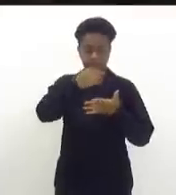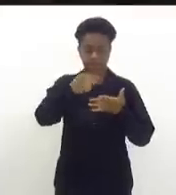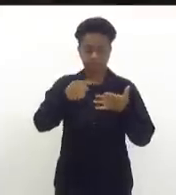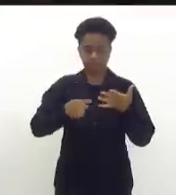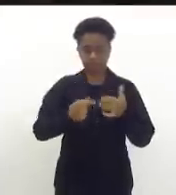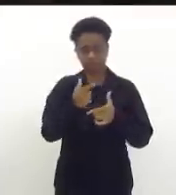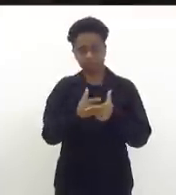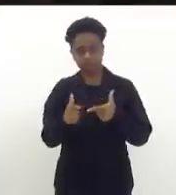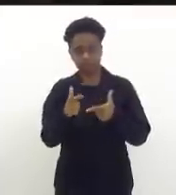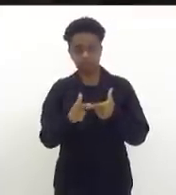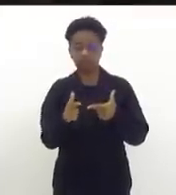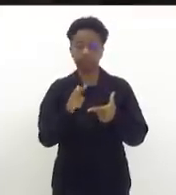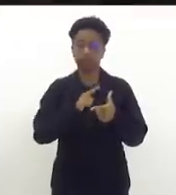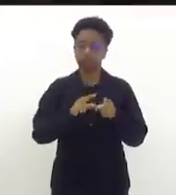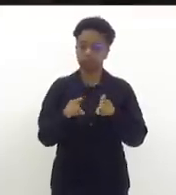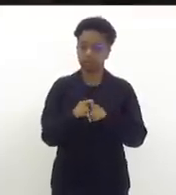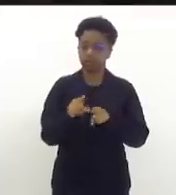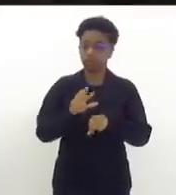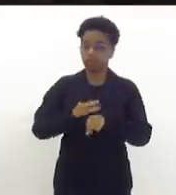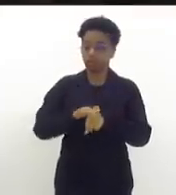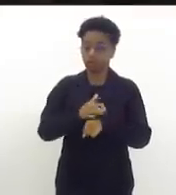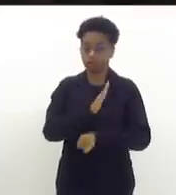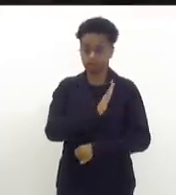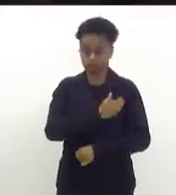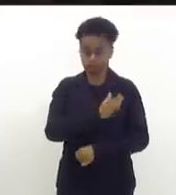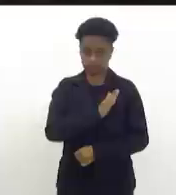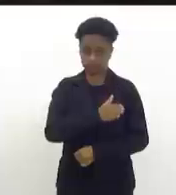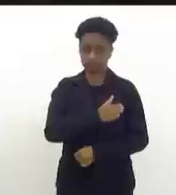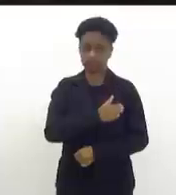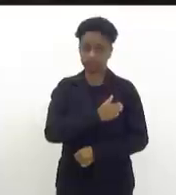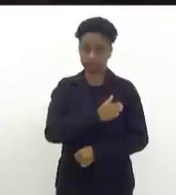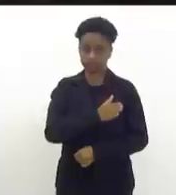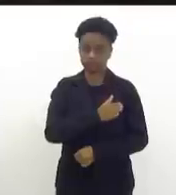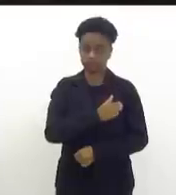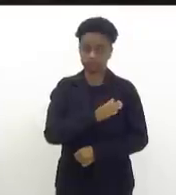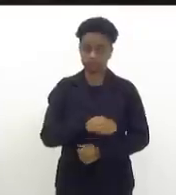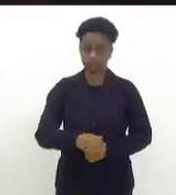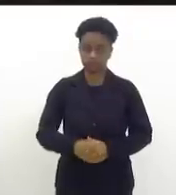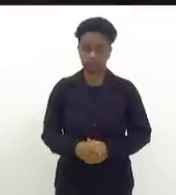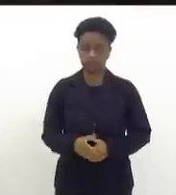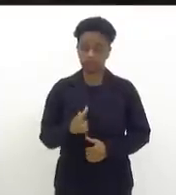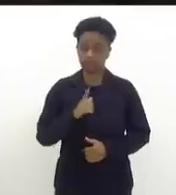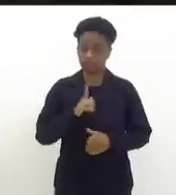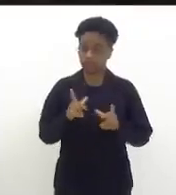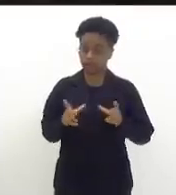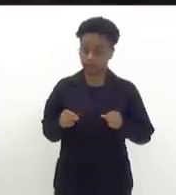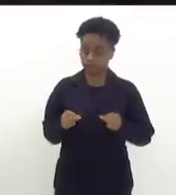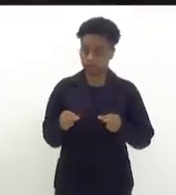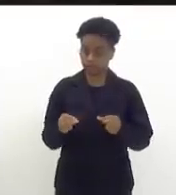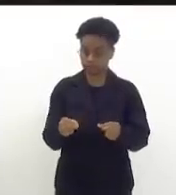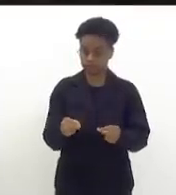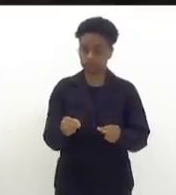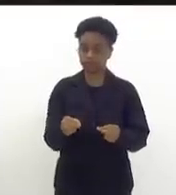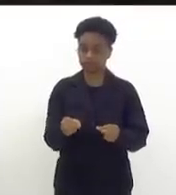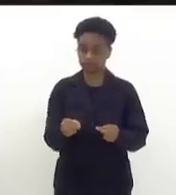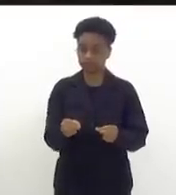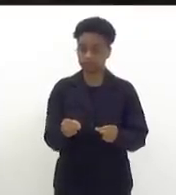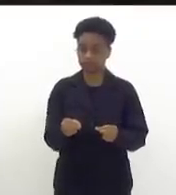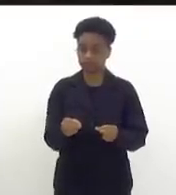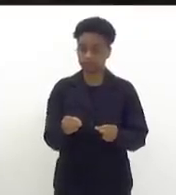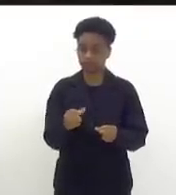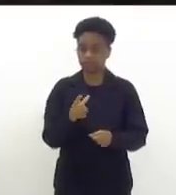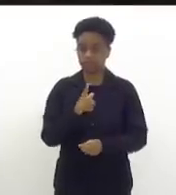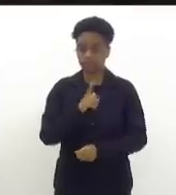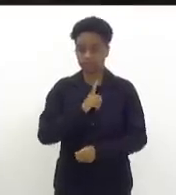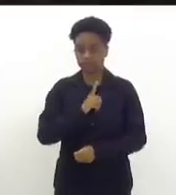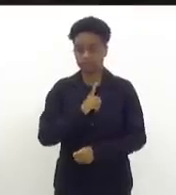tem as doenças cardíacas temos o câncer temos